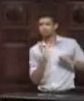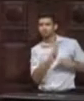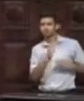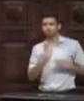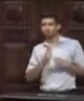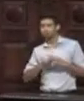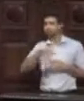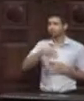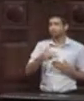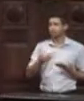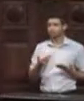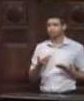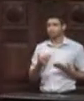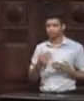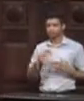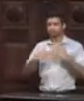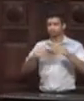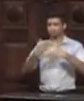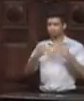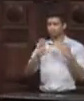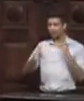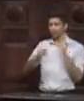como regra, como lei,